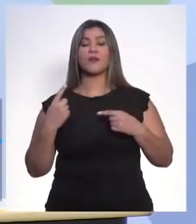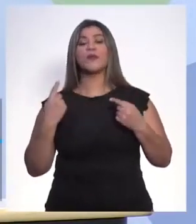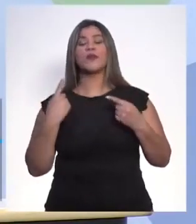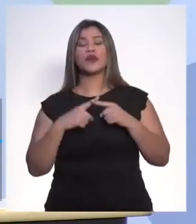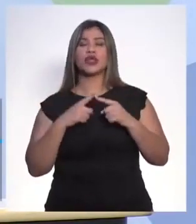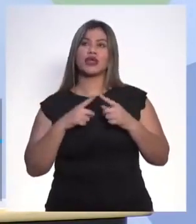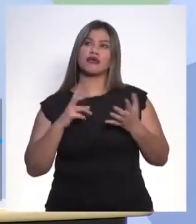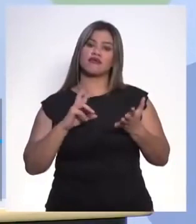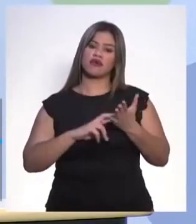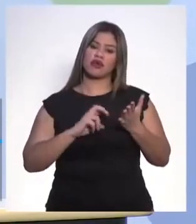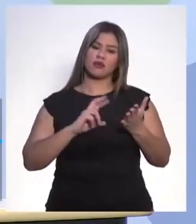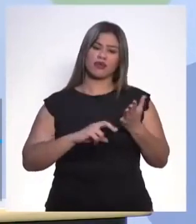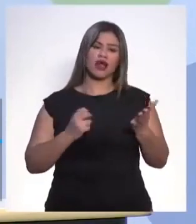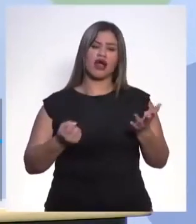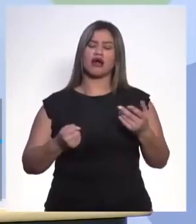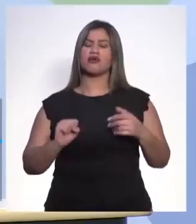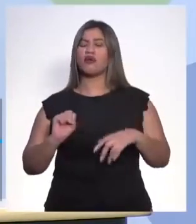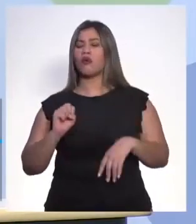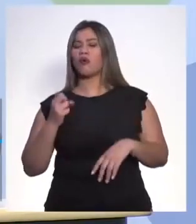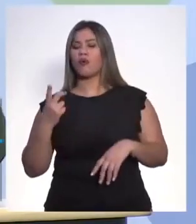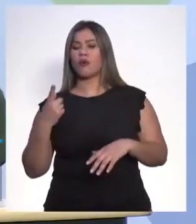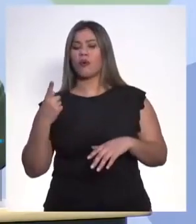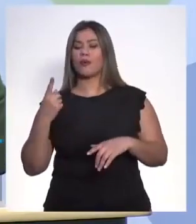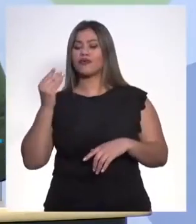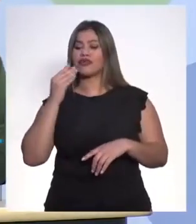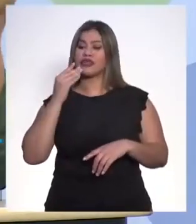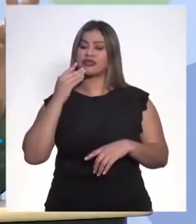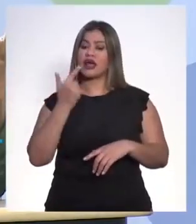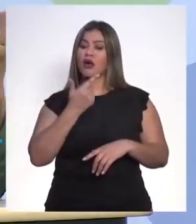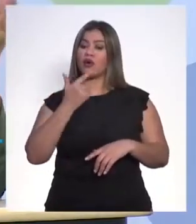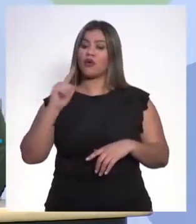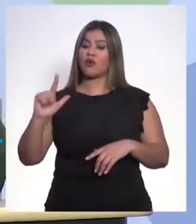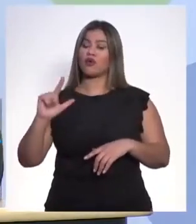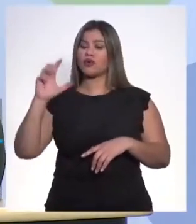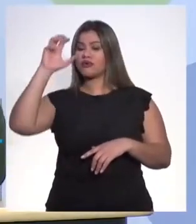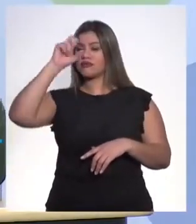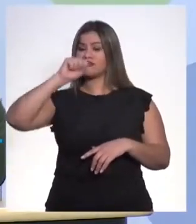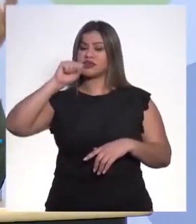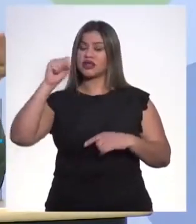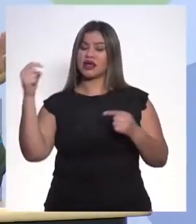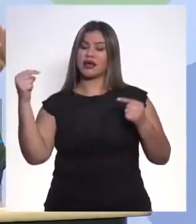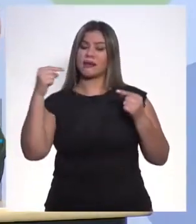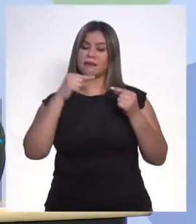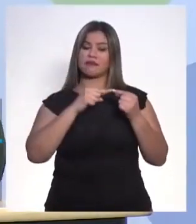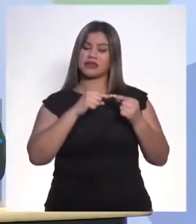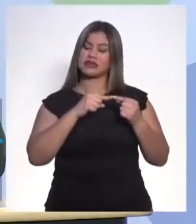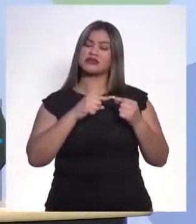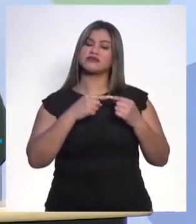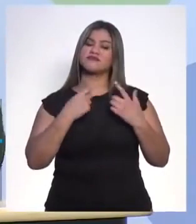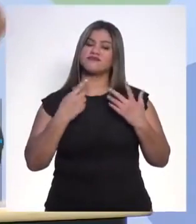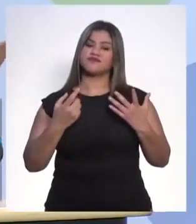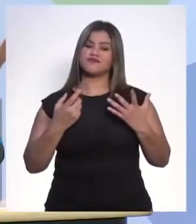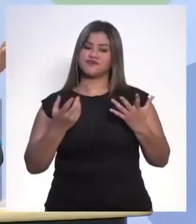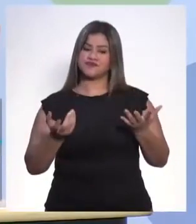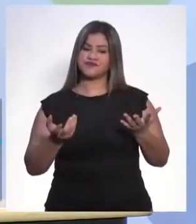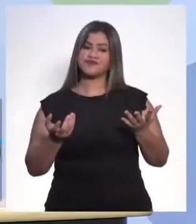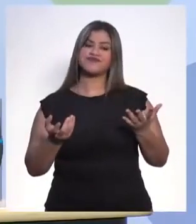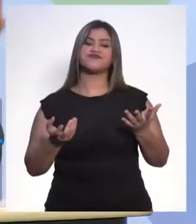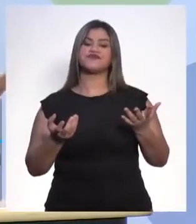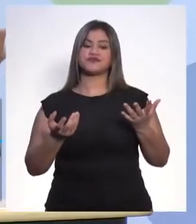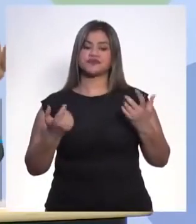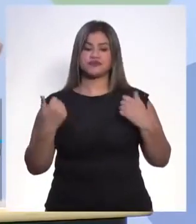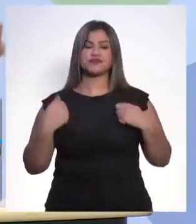vocabulário, ora porque você vai buscar um outro conhecimento prévio que você deveria ter ou que você não tem, na verdade.